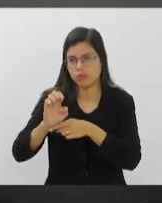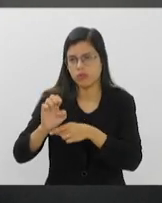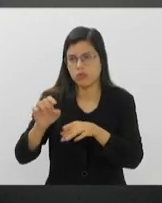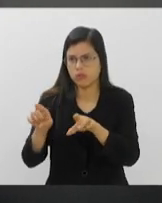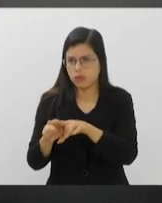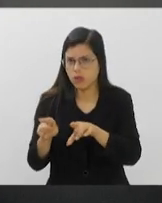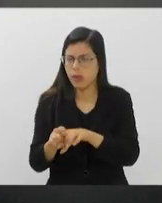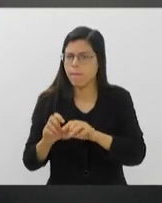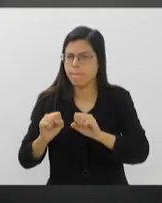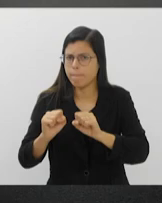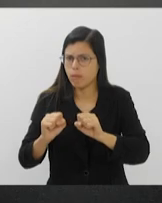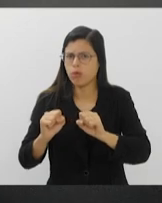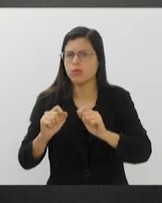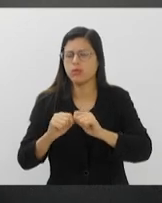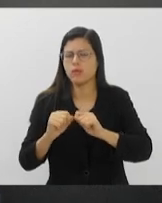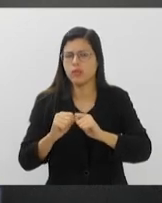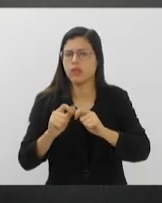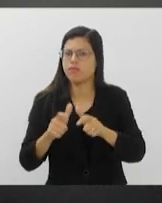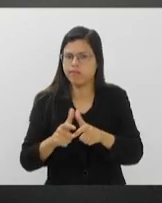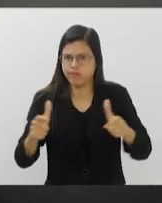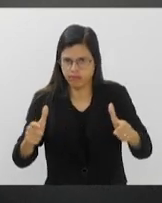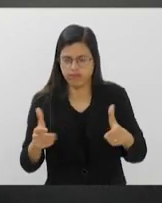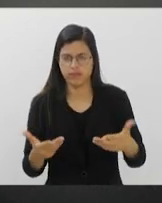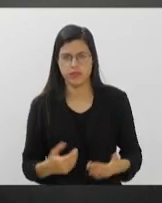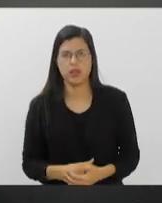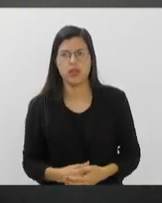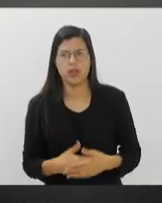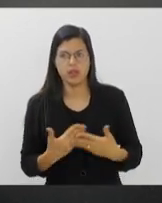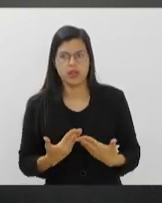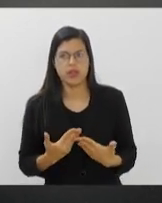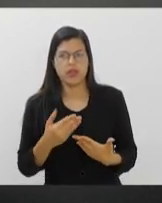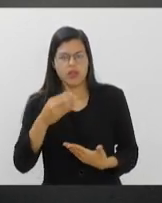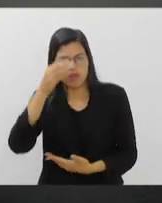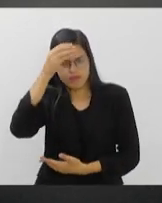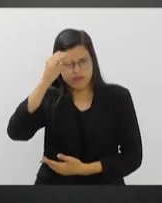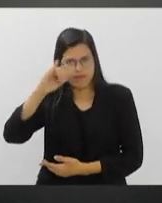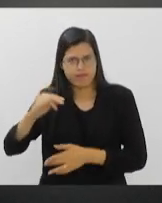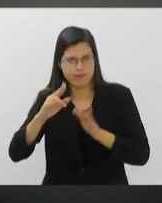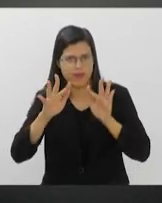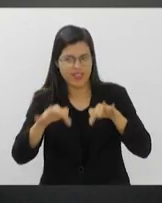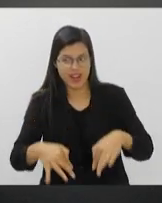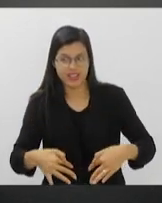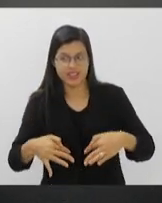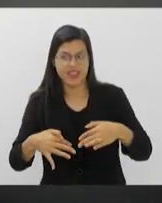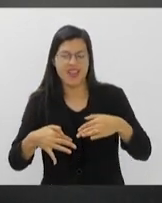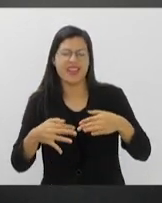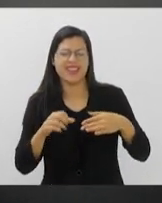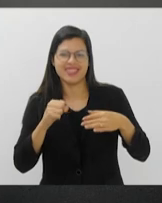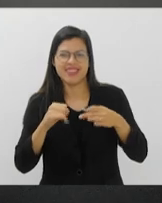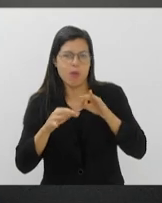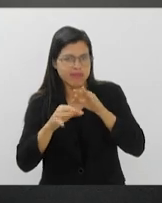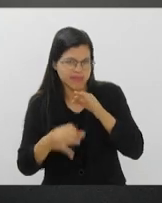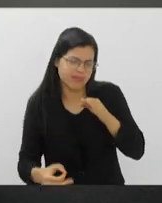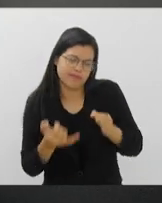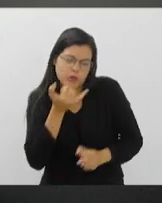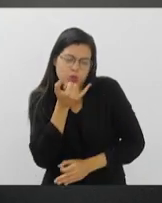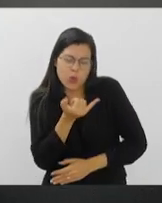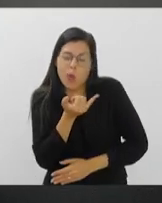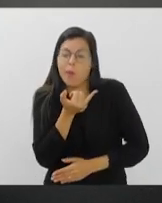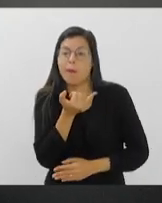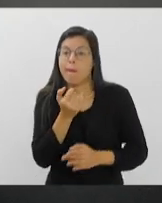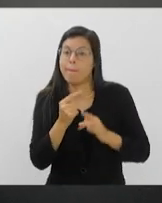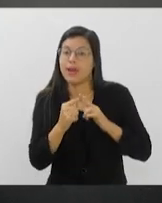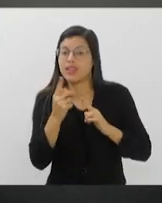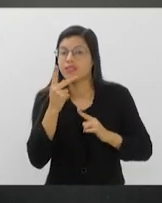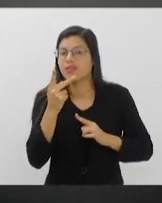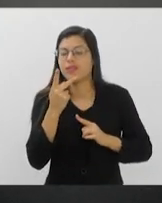isso de forma Ampla então tia Ju só encerrando desculpe se eu me estendi mas é que eu me empolgo com essas coisas eh dizer